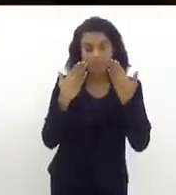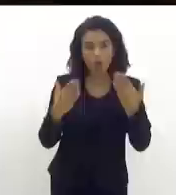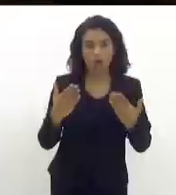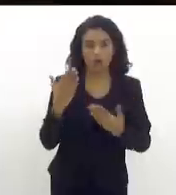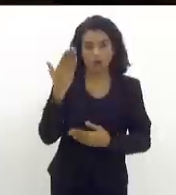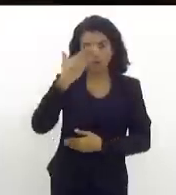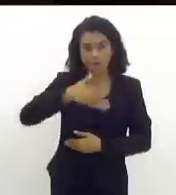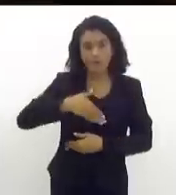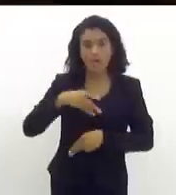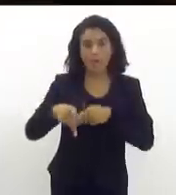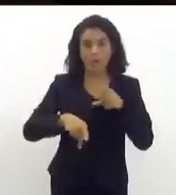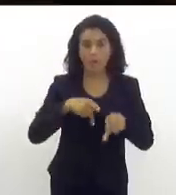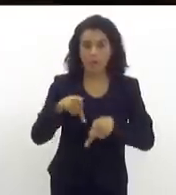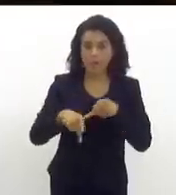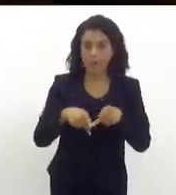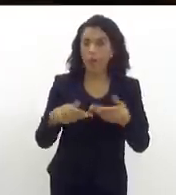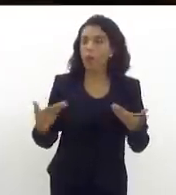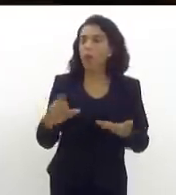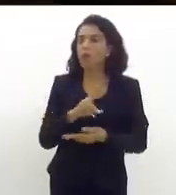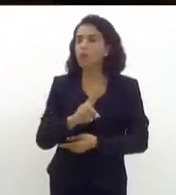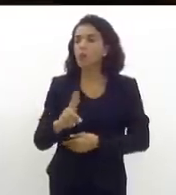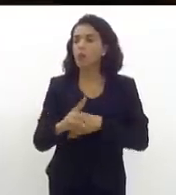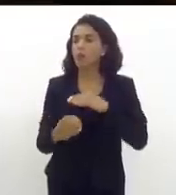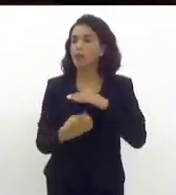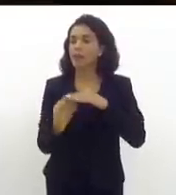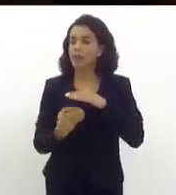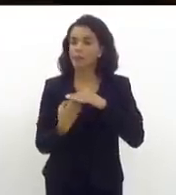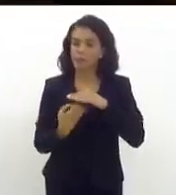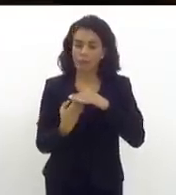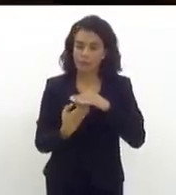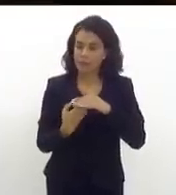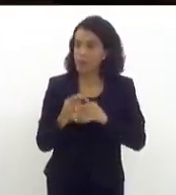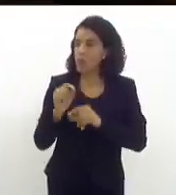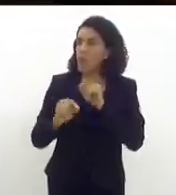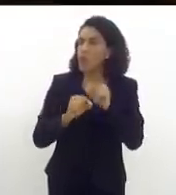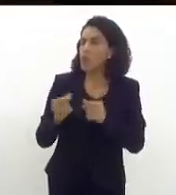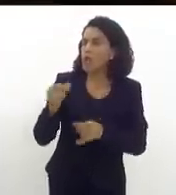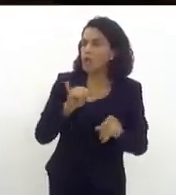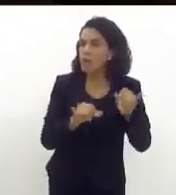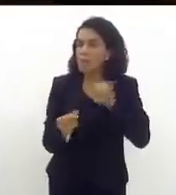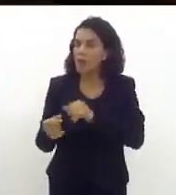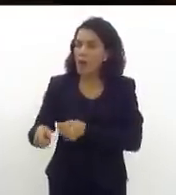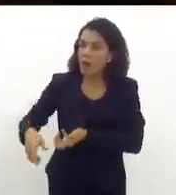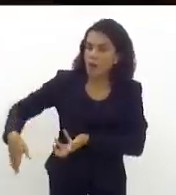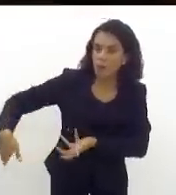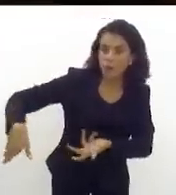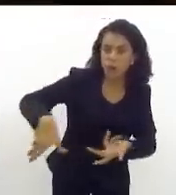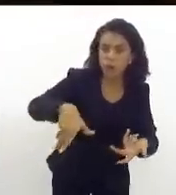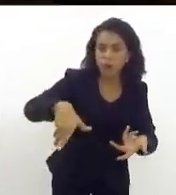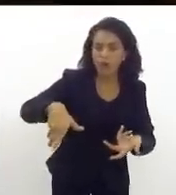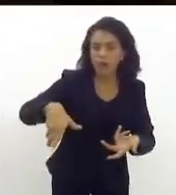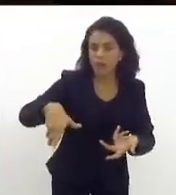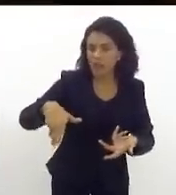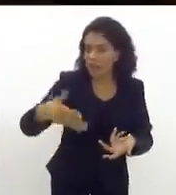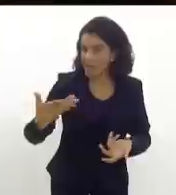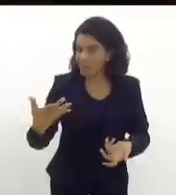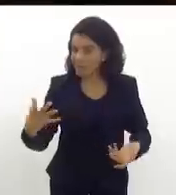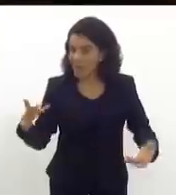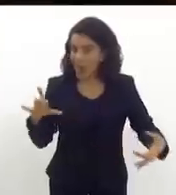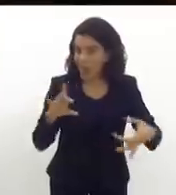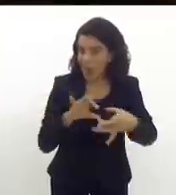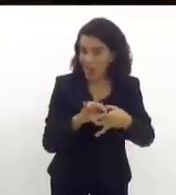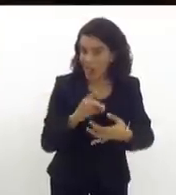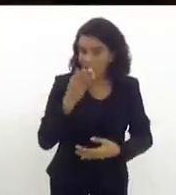Quem foi a empresa o que que jogaram lá é ligação clandestina ou foi